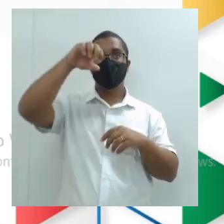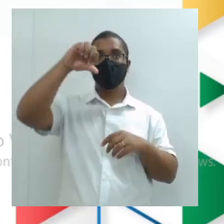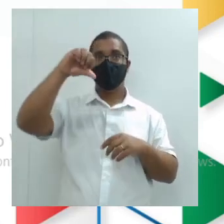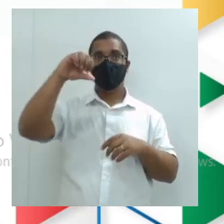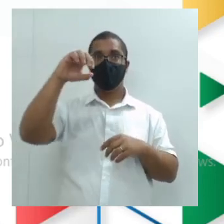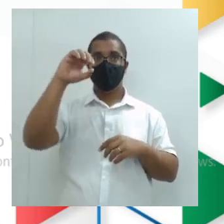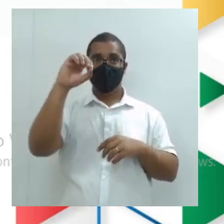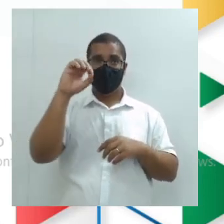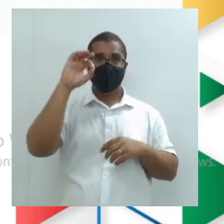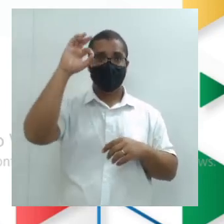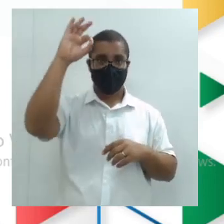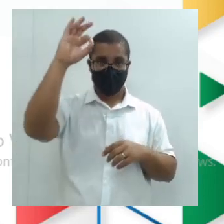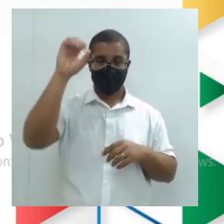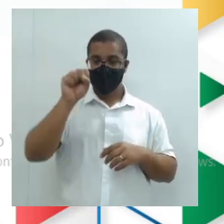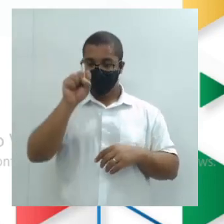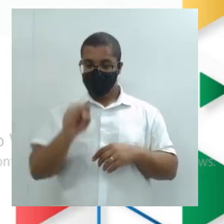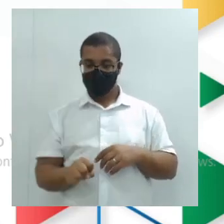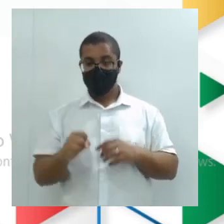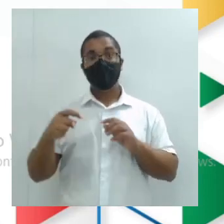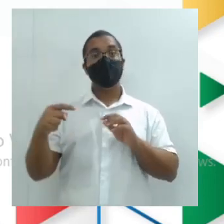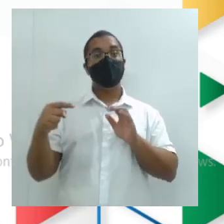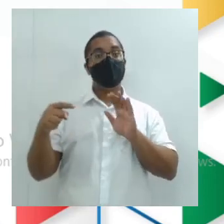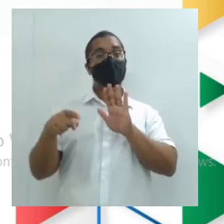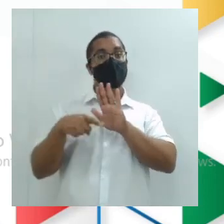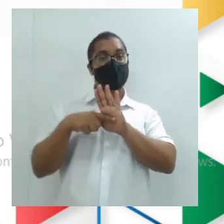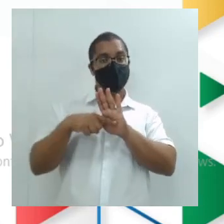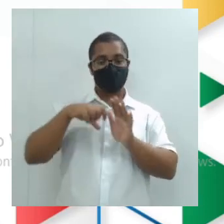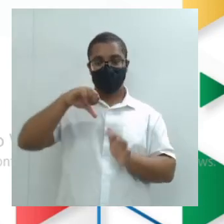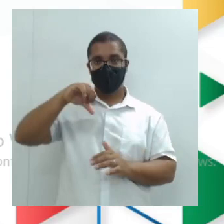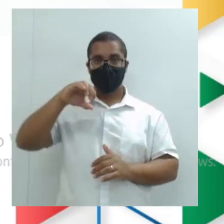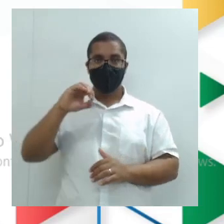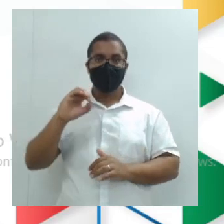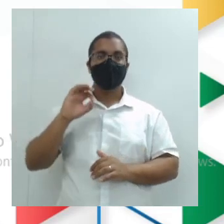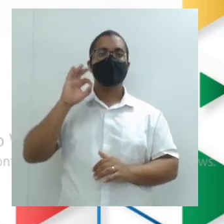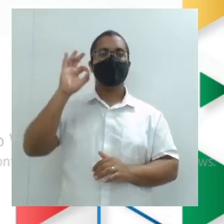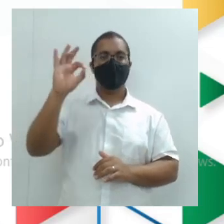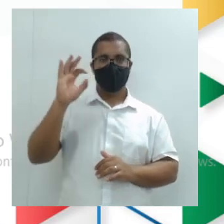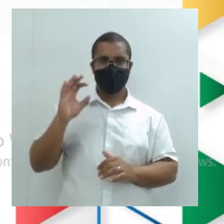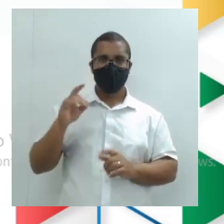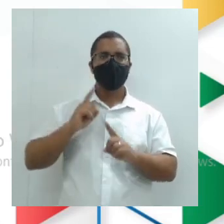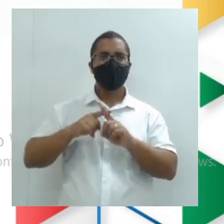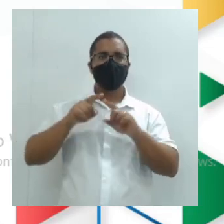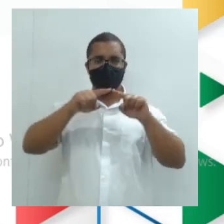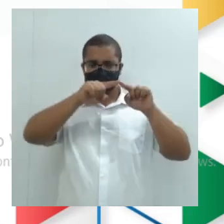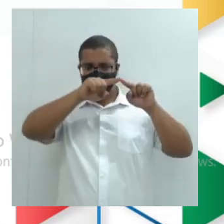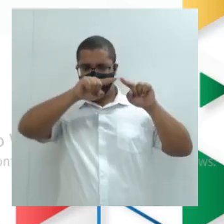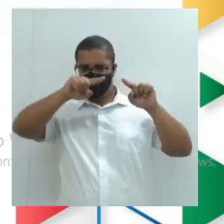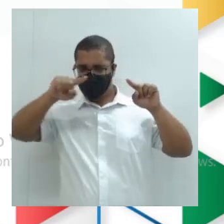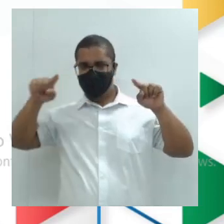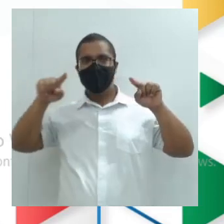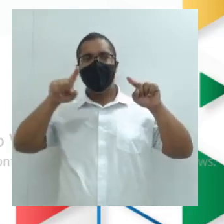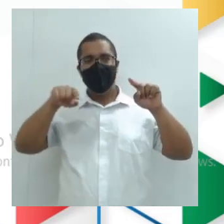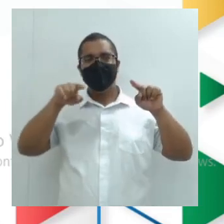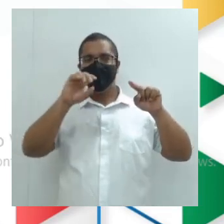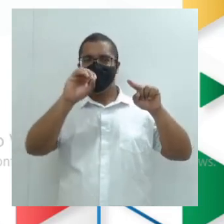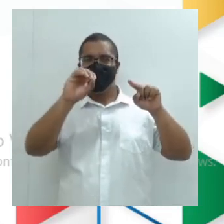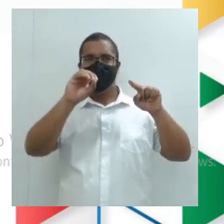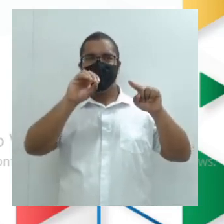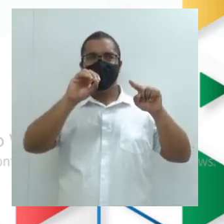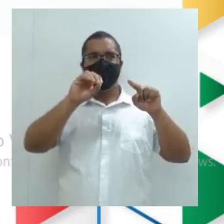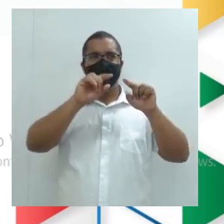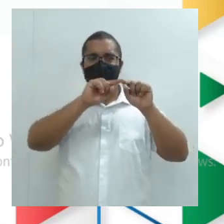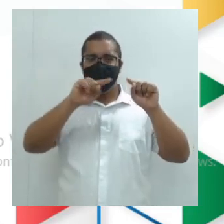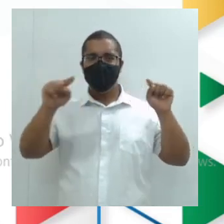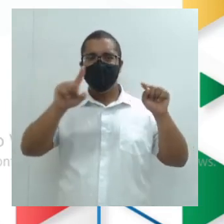sul menos 90 graus, porque a linha do Equador é o zero que divide essa linha em partes iguais, e acima